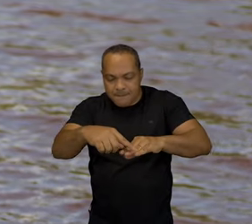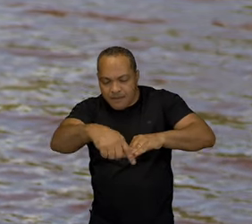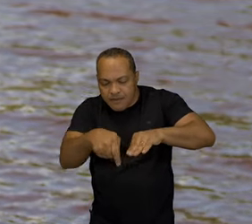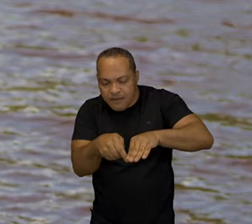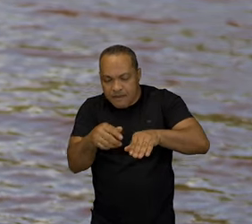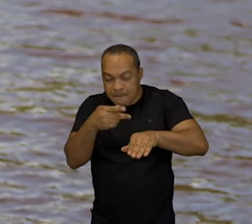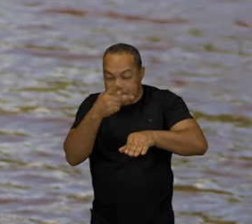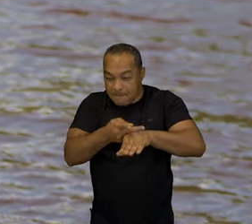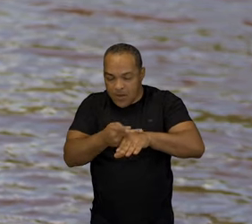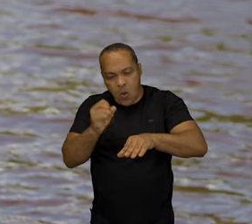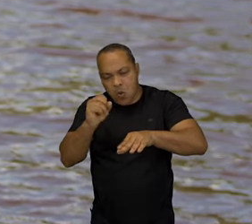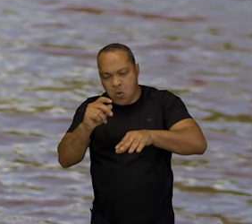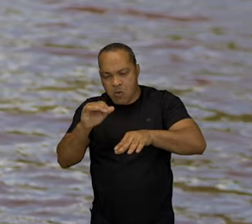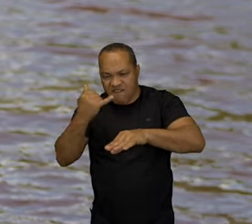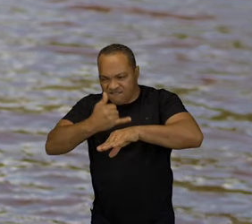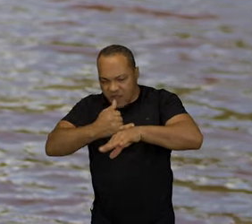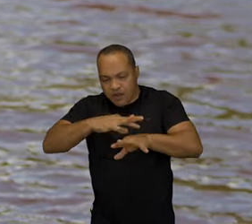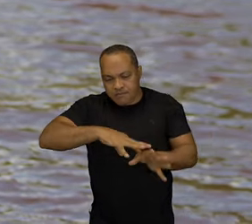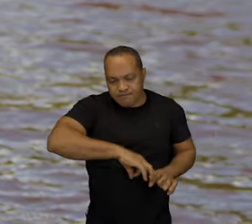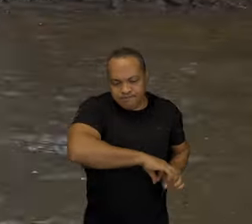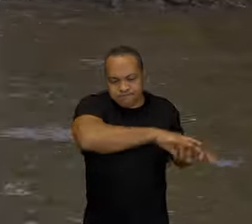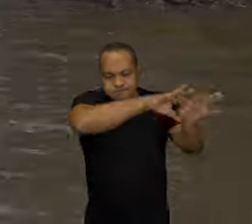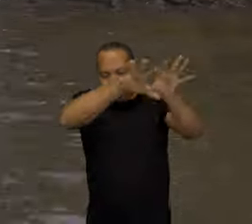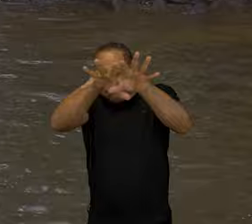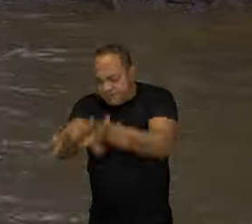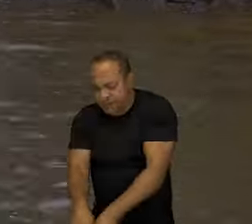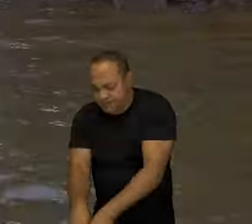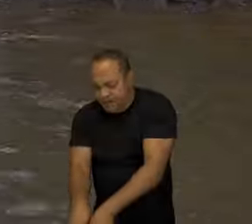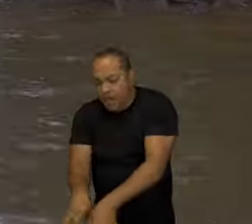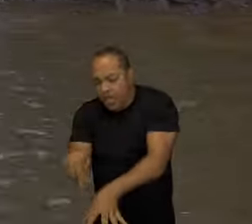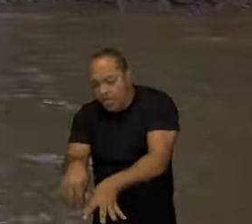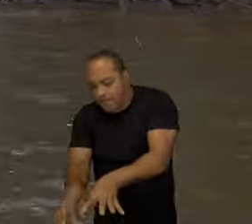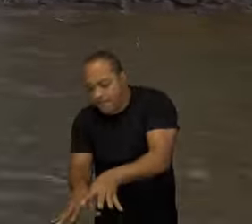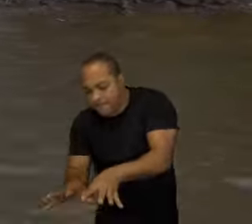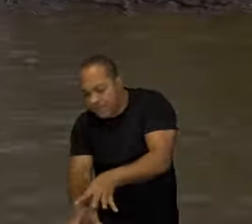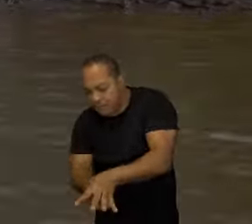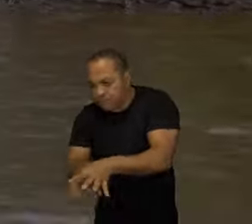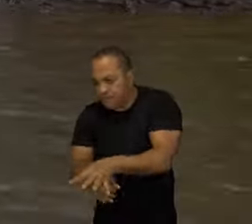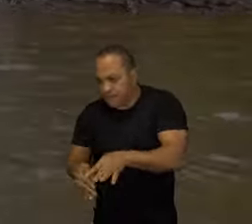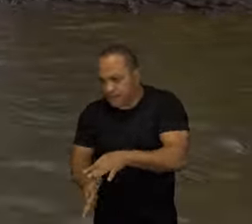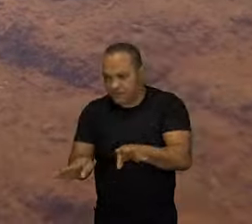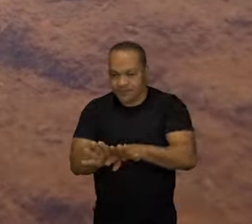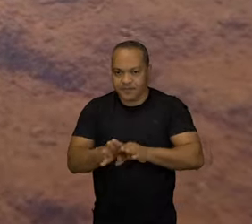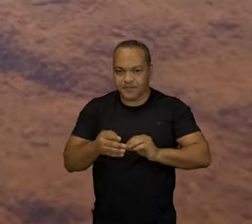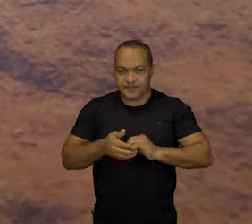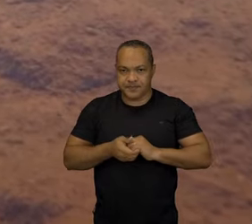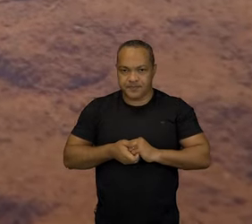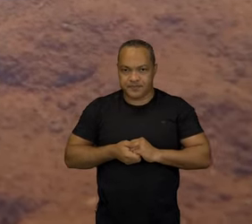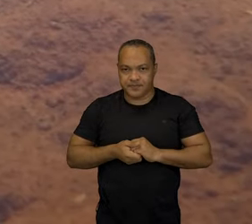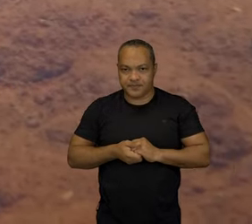margens, que é lançada e se abre ainda no ar e captura os peixes ao cair e afundar na água.